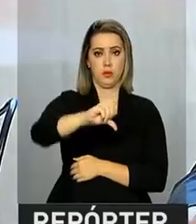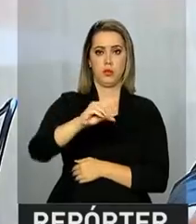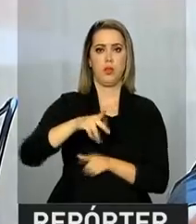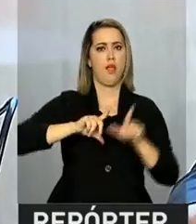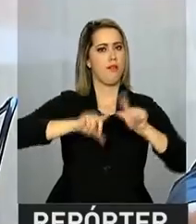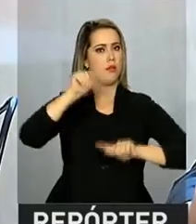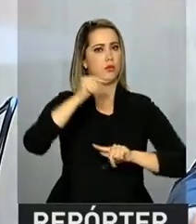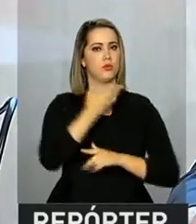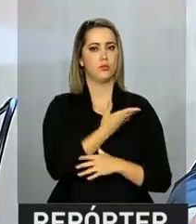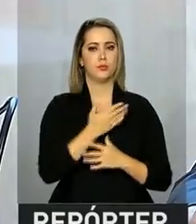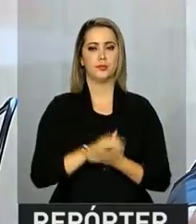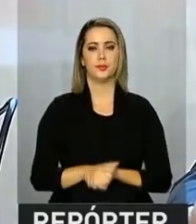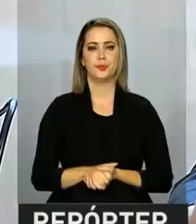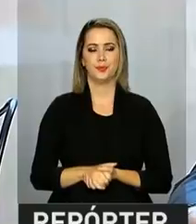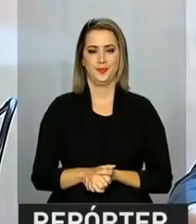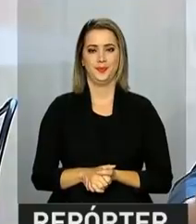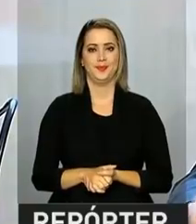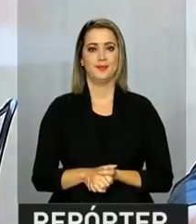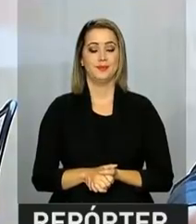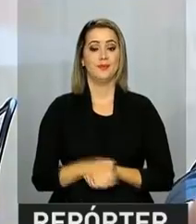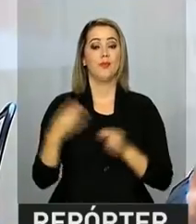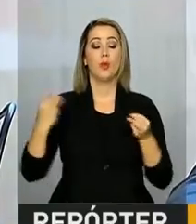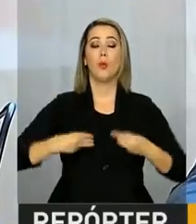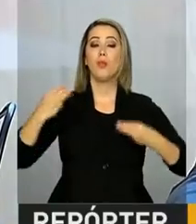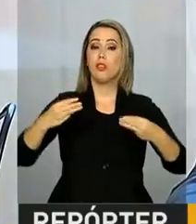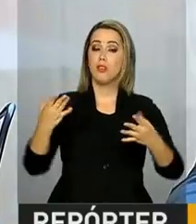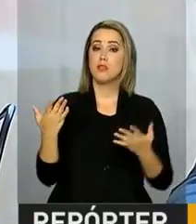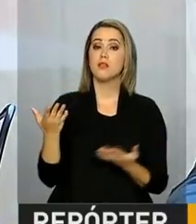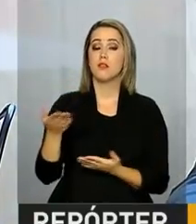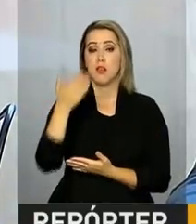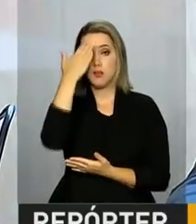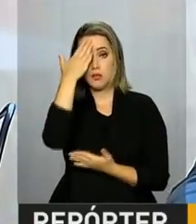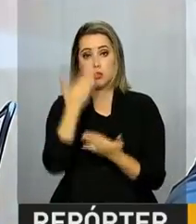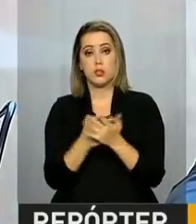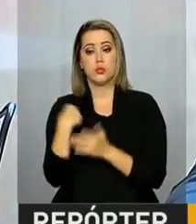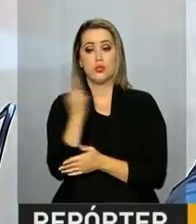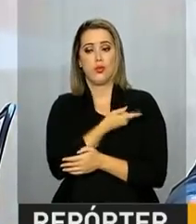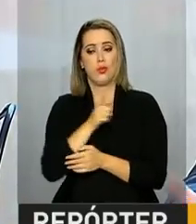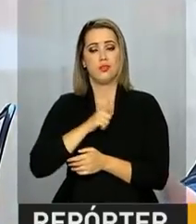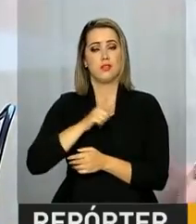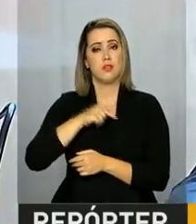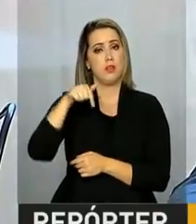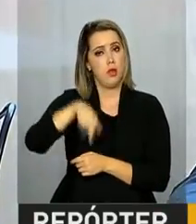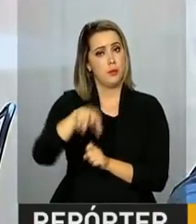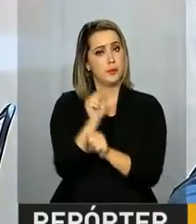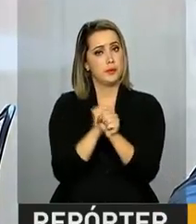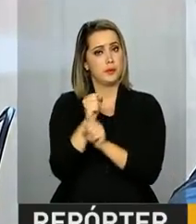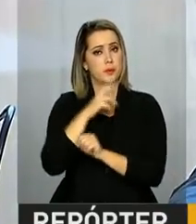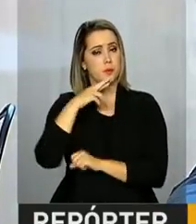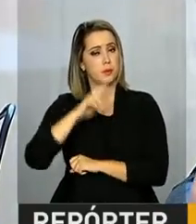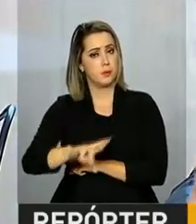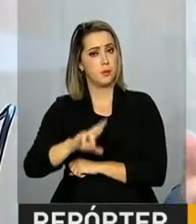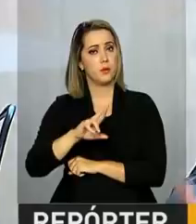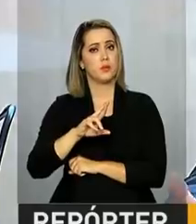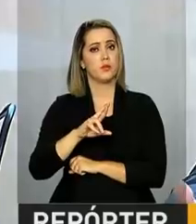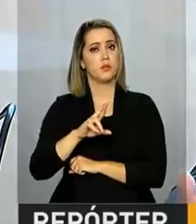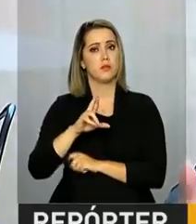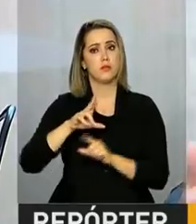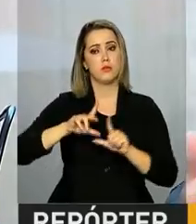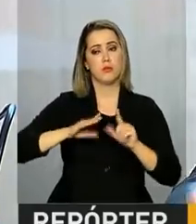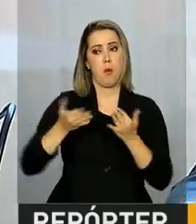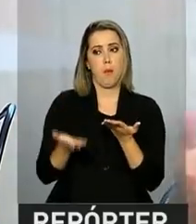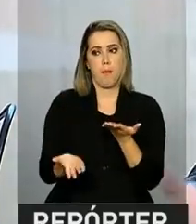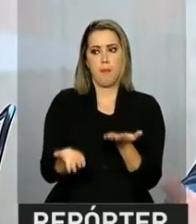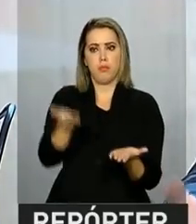A estimativa do Ministério é que nós tenhamos em 2017 um resultado, um